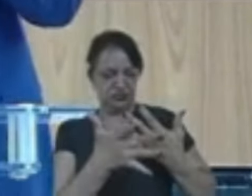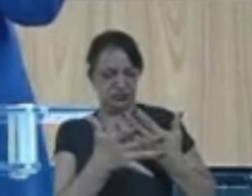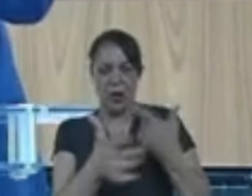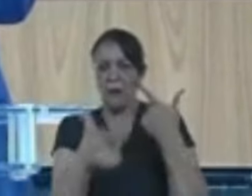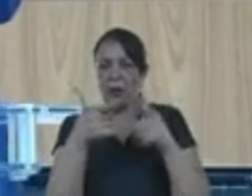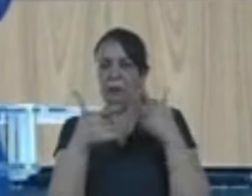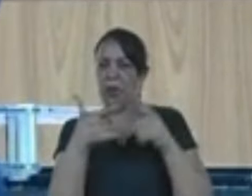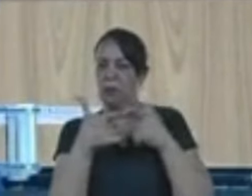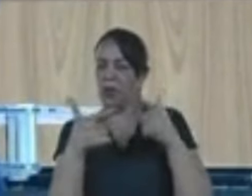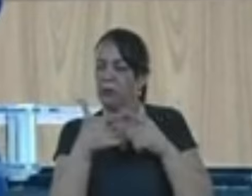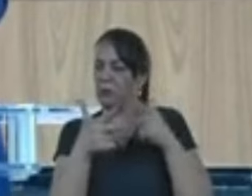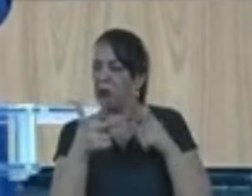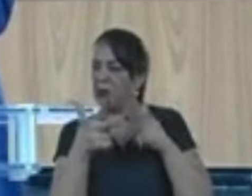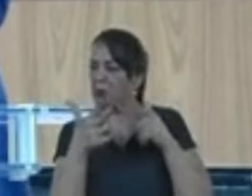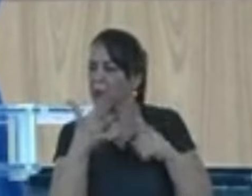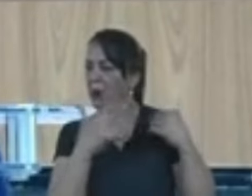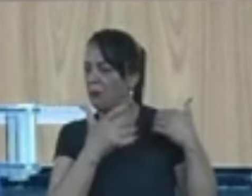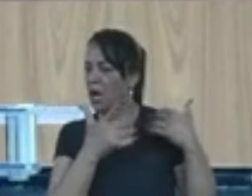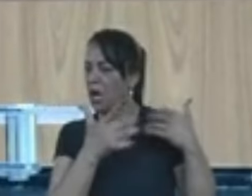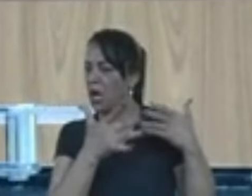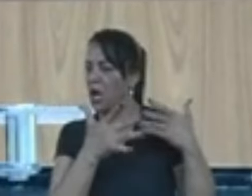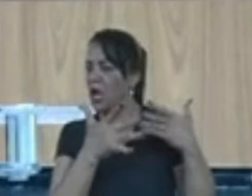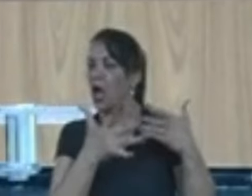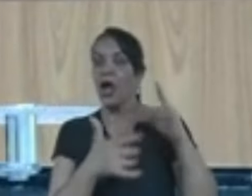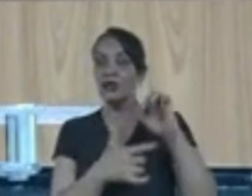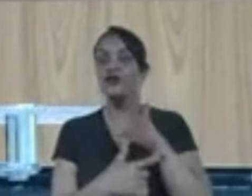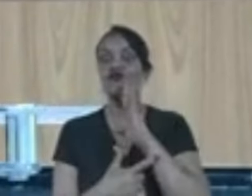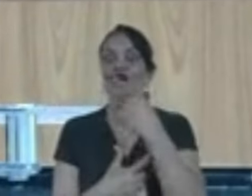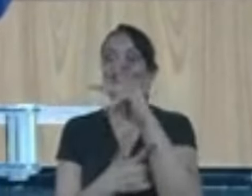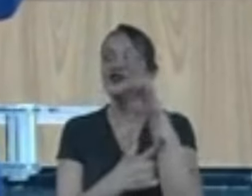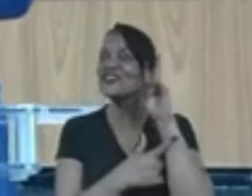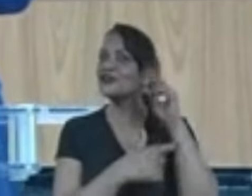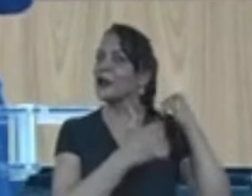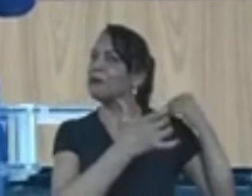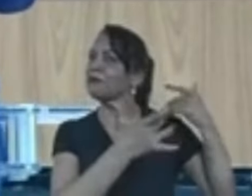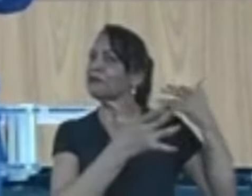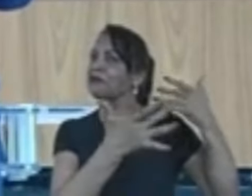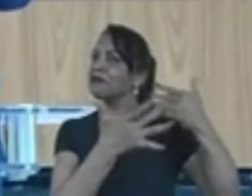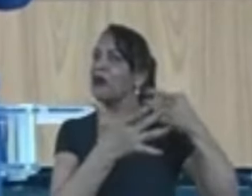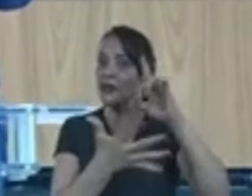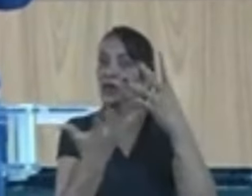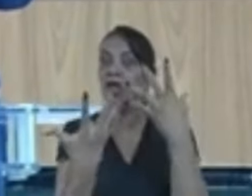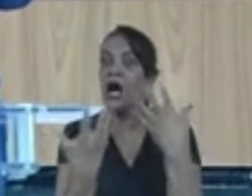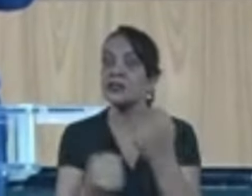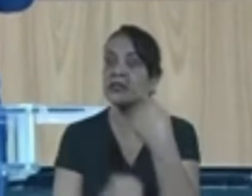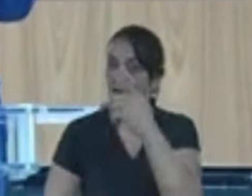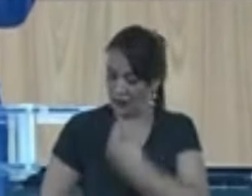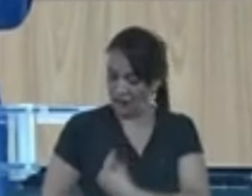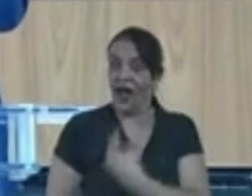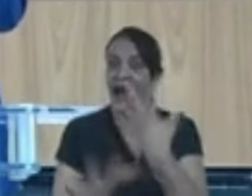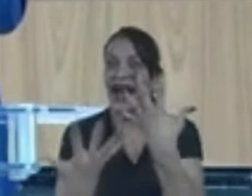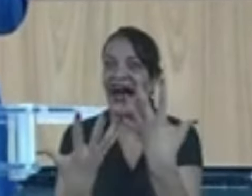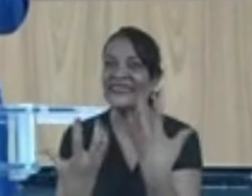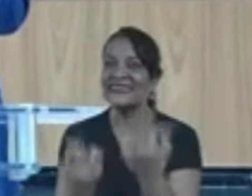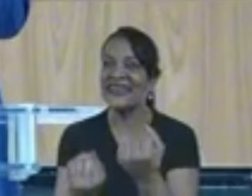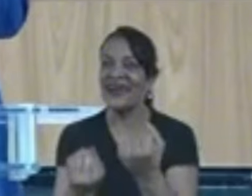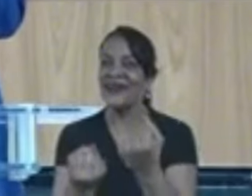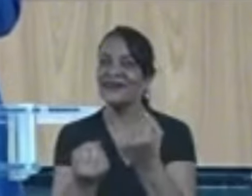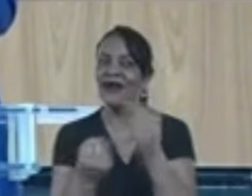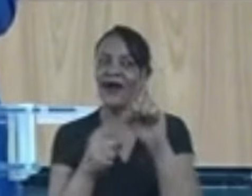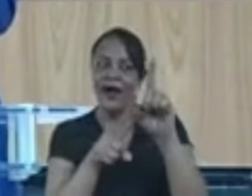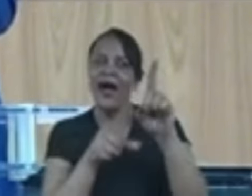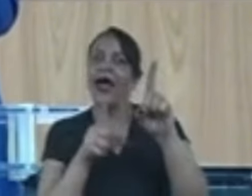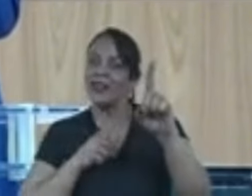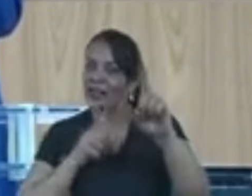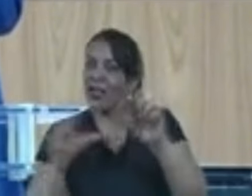que de repente deformou você. Deus olha tudo isso e diz: não, eu quero você a si mesmo. Ele tem poder para curar. Ele